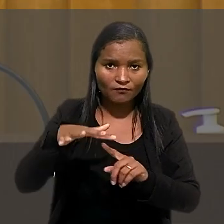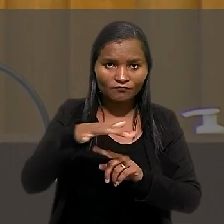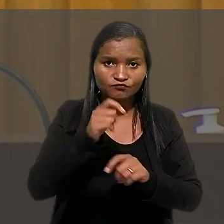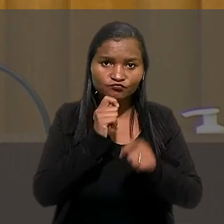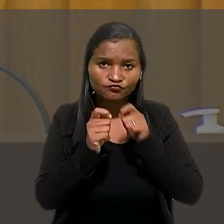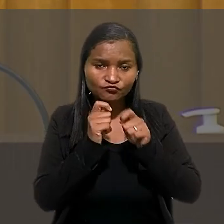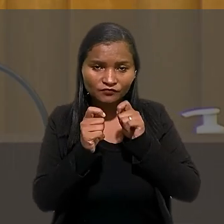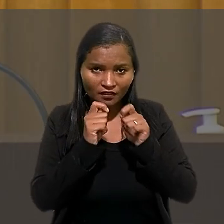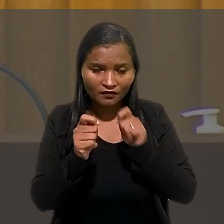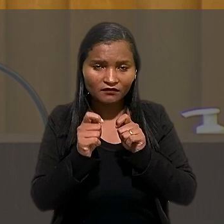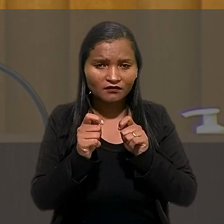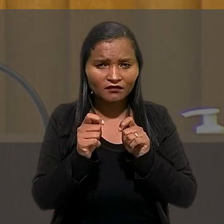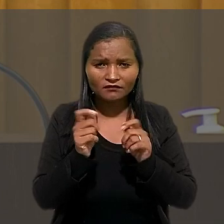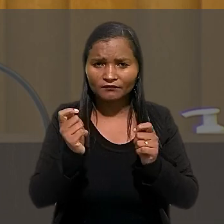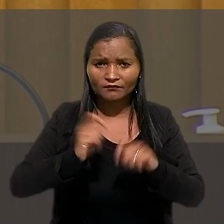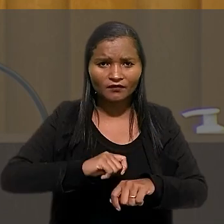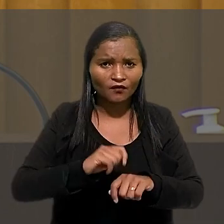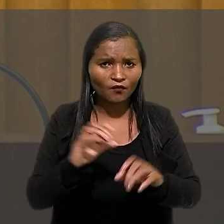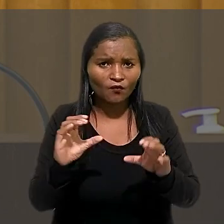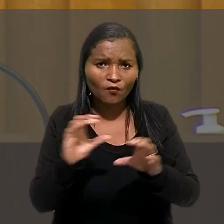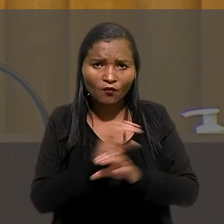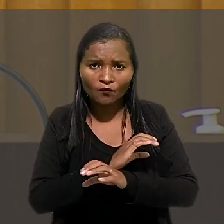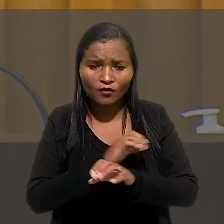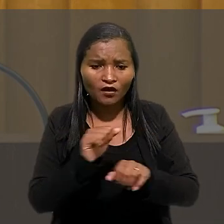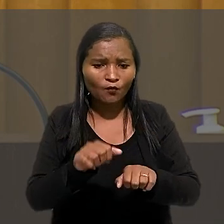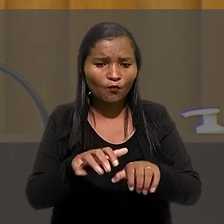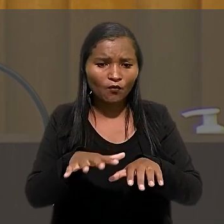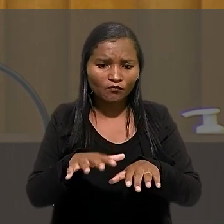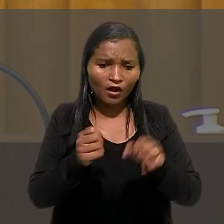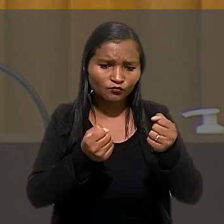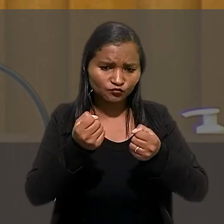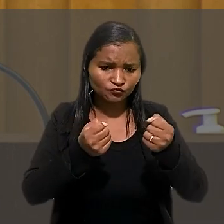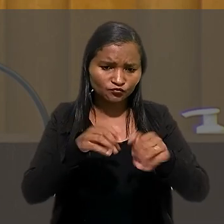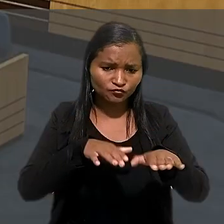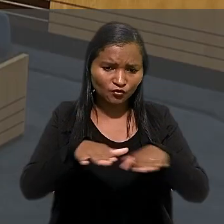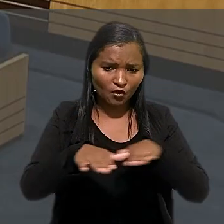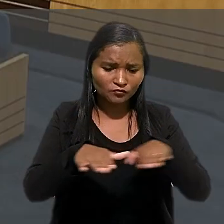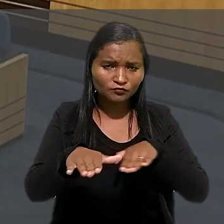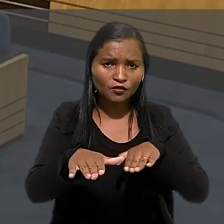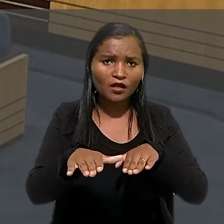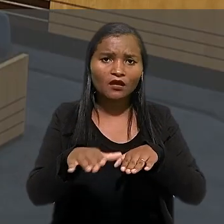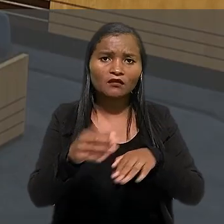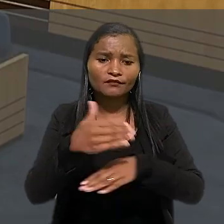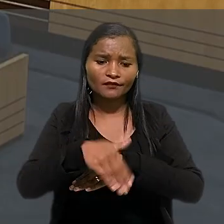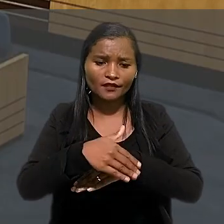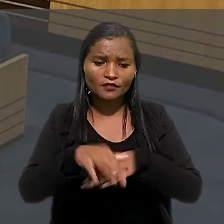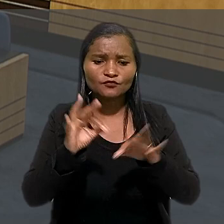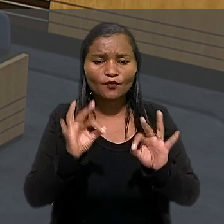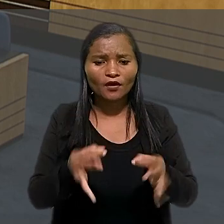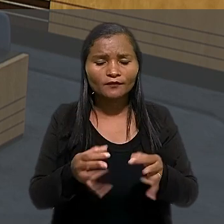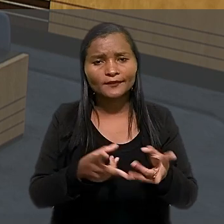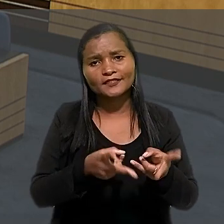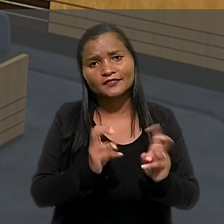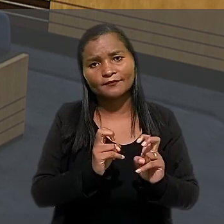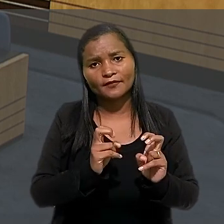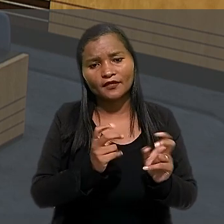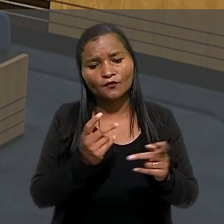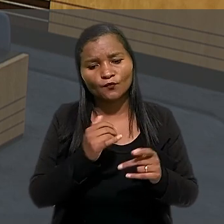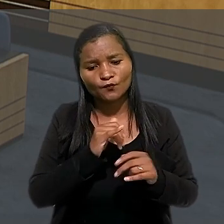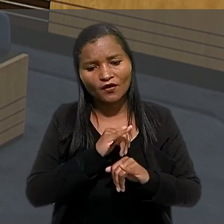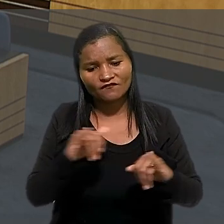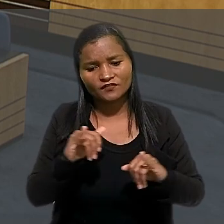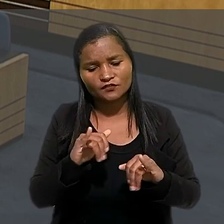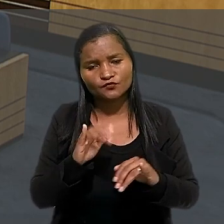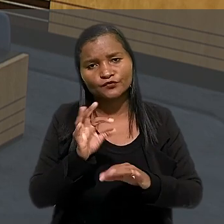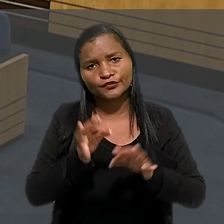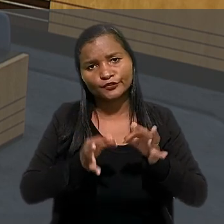de provas de automobilismo não permite concluir que o Autódromo de Interlagos seria o endereço correto para receber uma